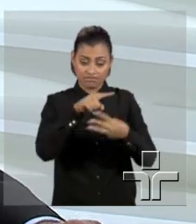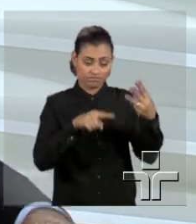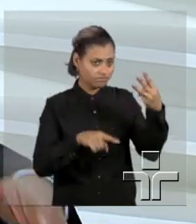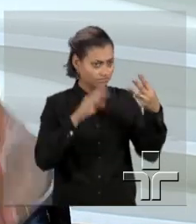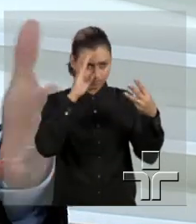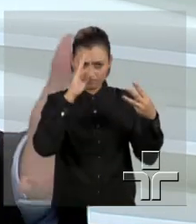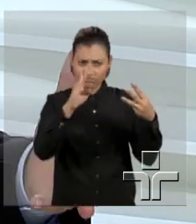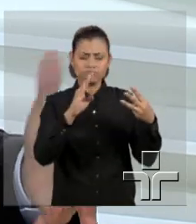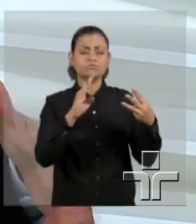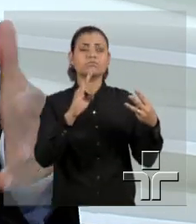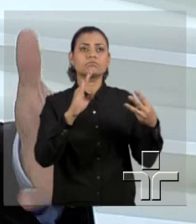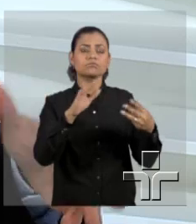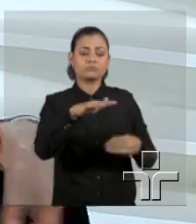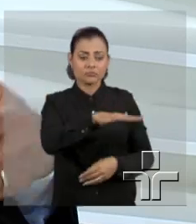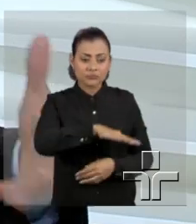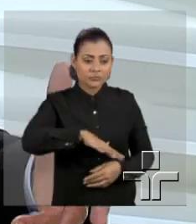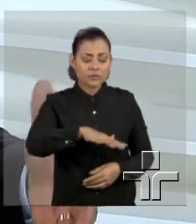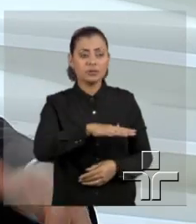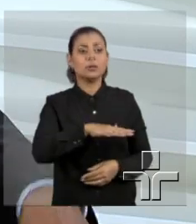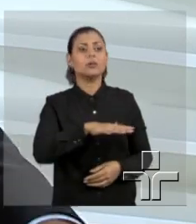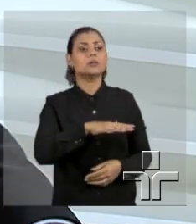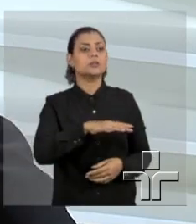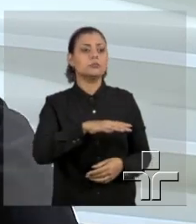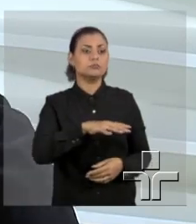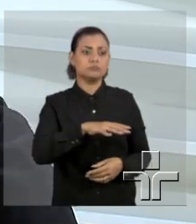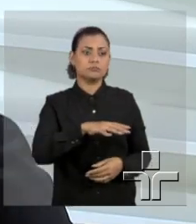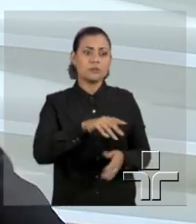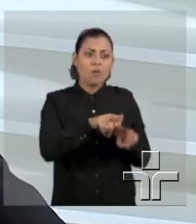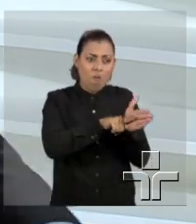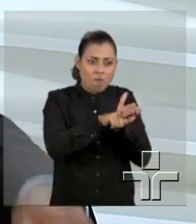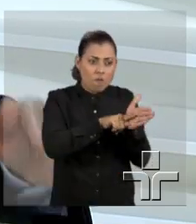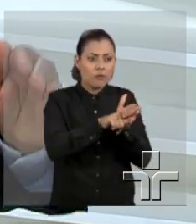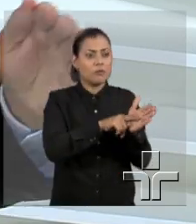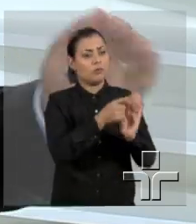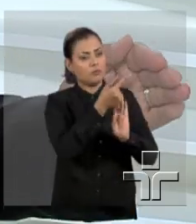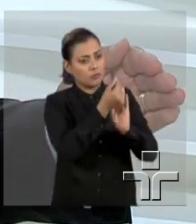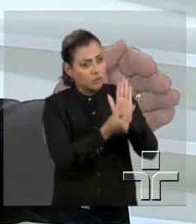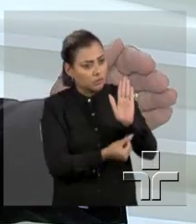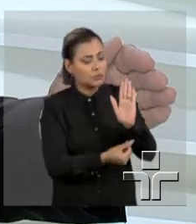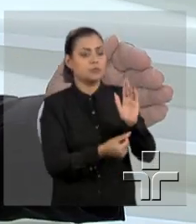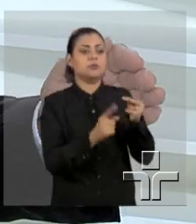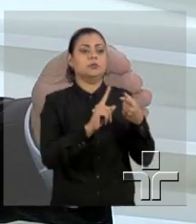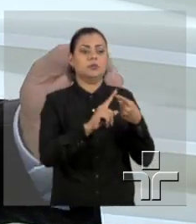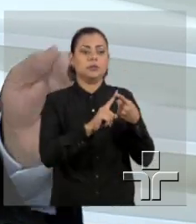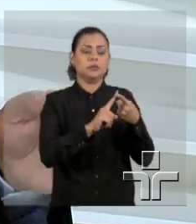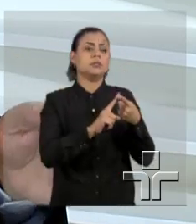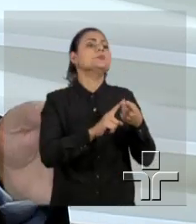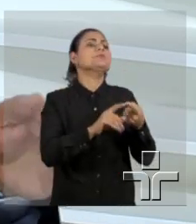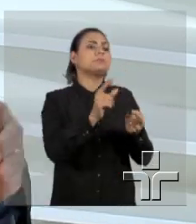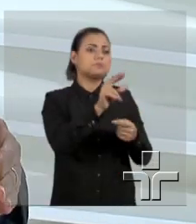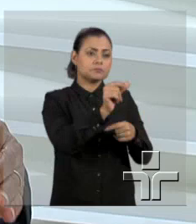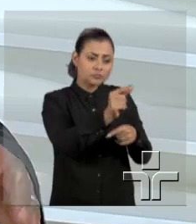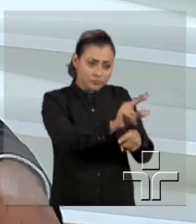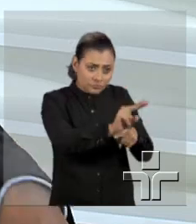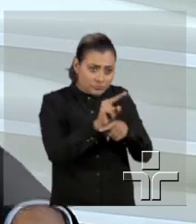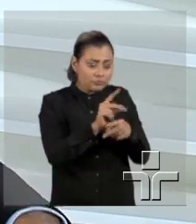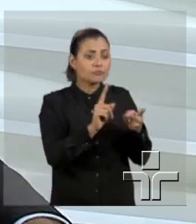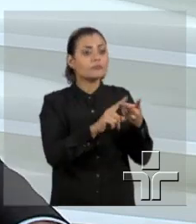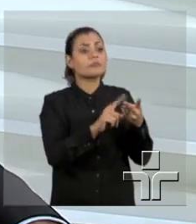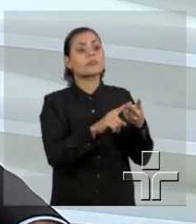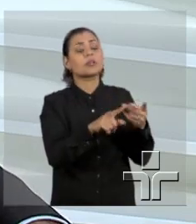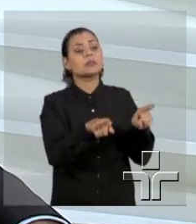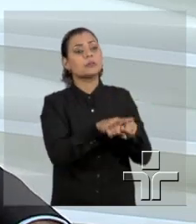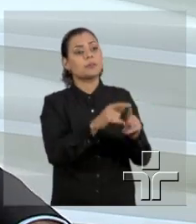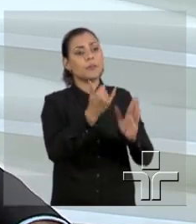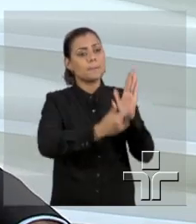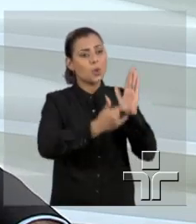administrativos de inteligência financeira, creditícia, tributária, a Receita, o Banco Central e o COAF,